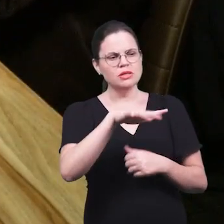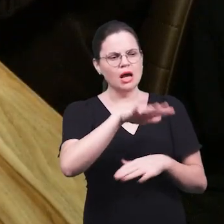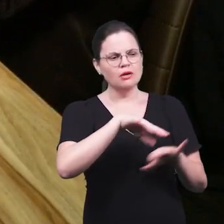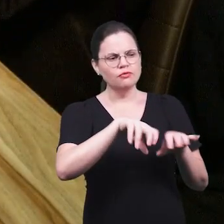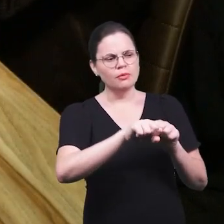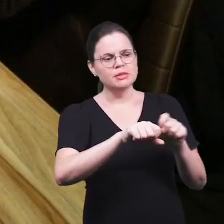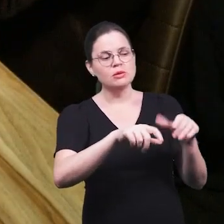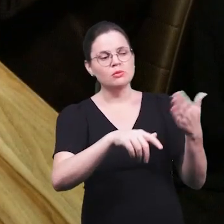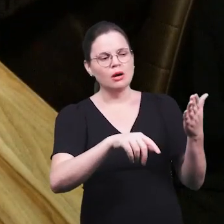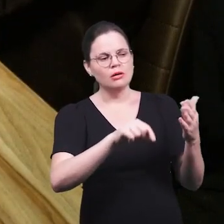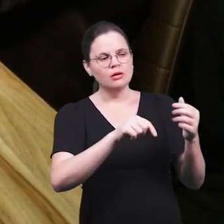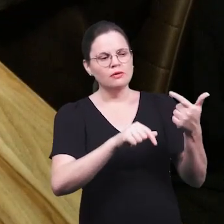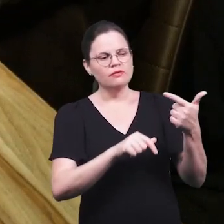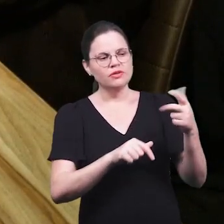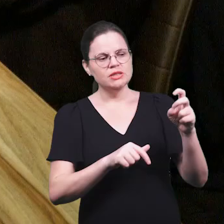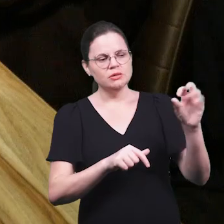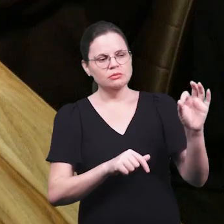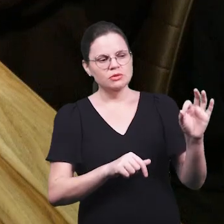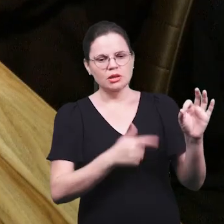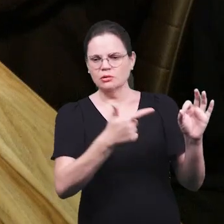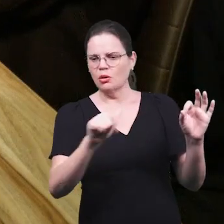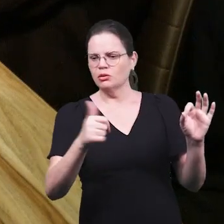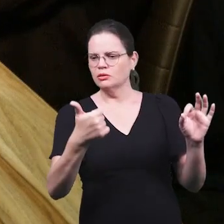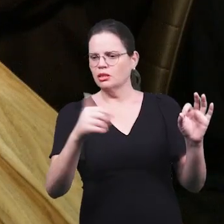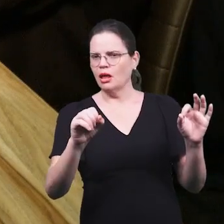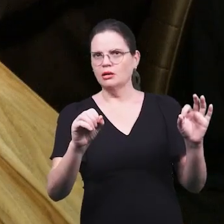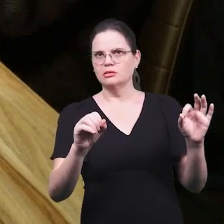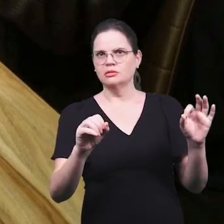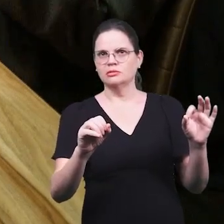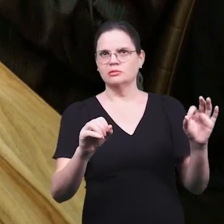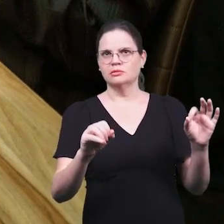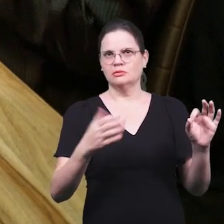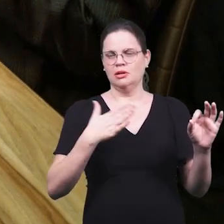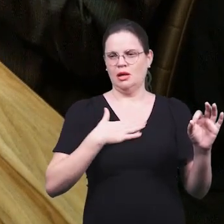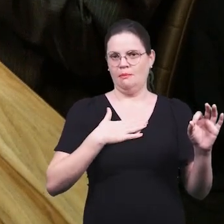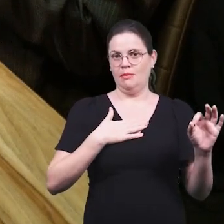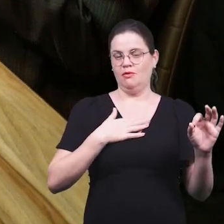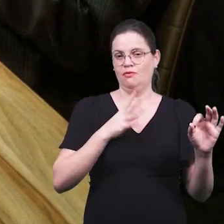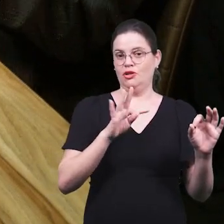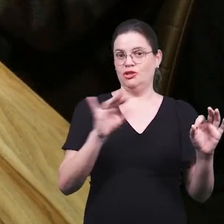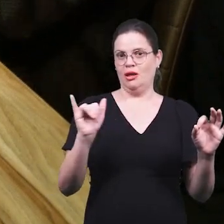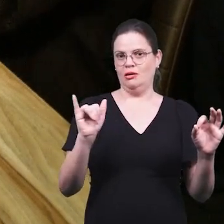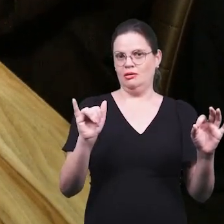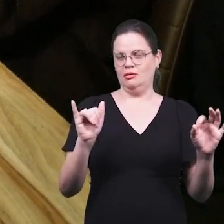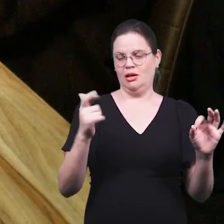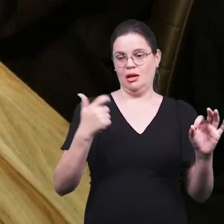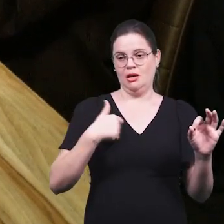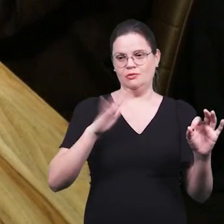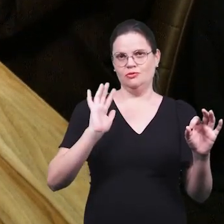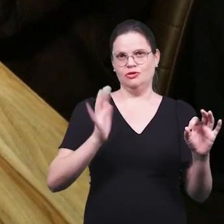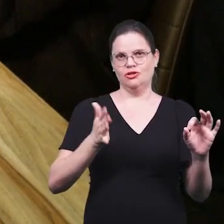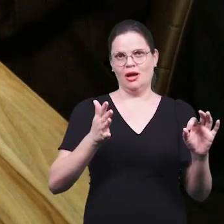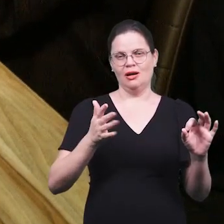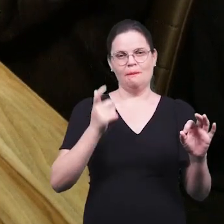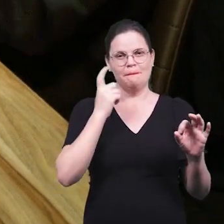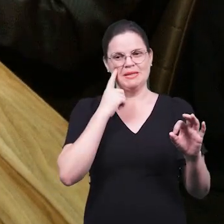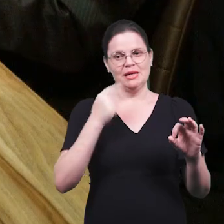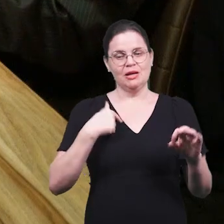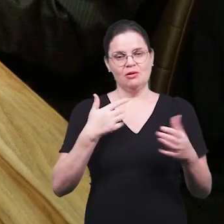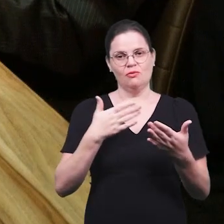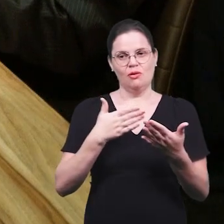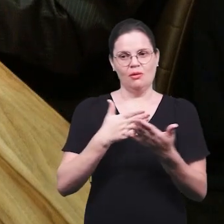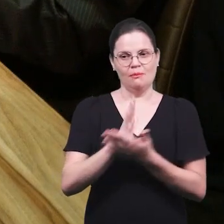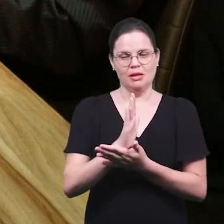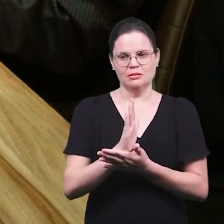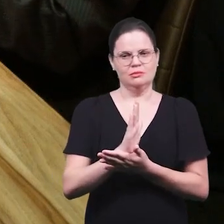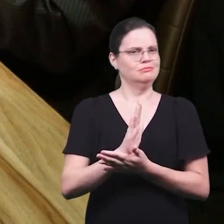chamar 25% e outras eu vou chamar apenas 10%. E a minha foi preterida. Então, eu que estava previsto a entrar, não